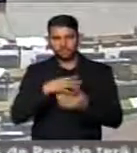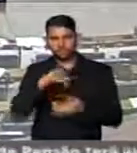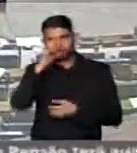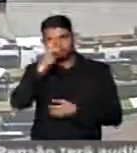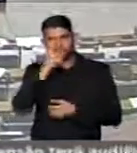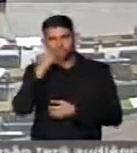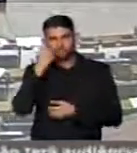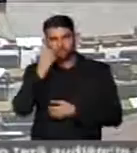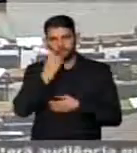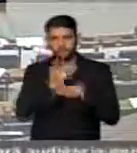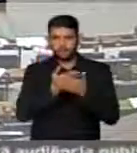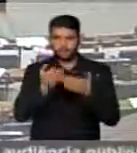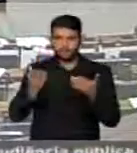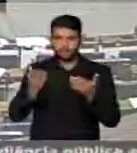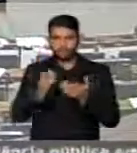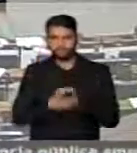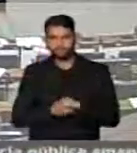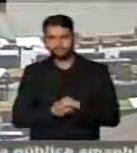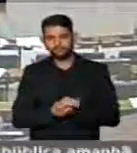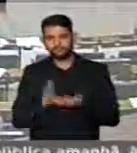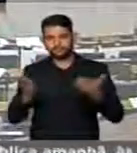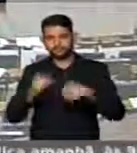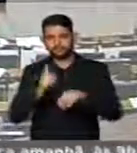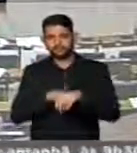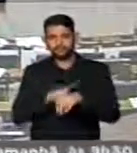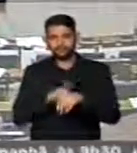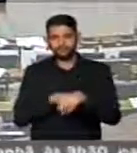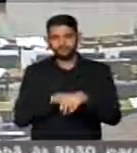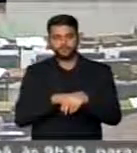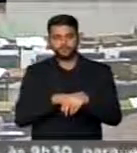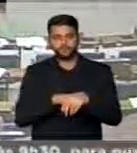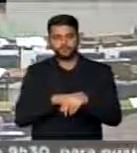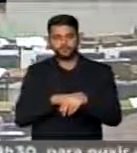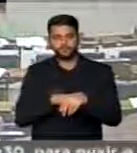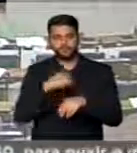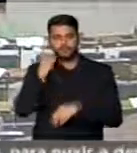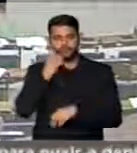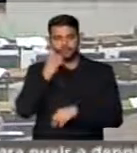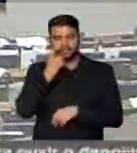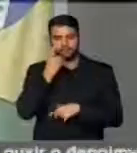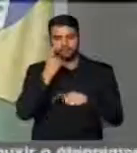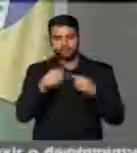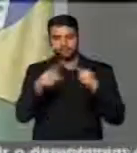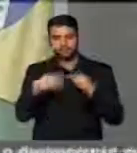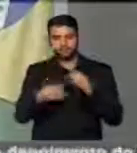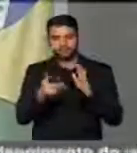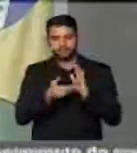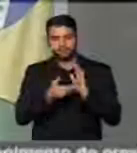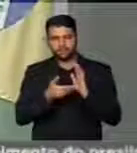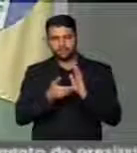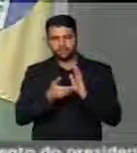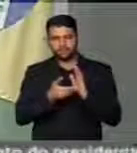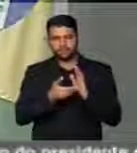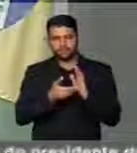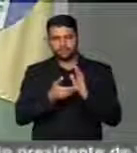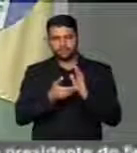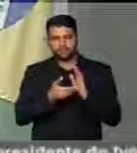senhores deputados. Nesse momento, deputados de oposição dessa casa,